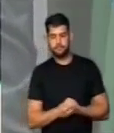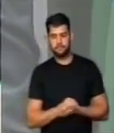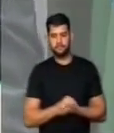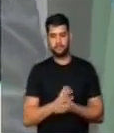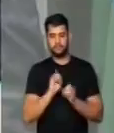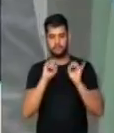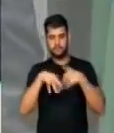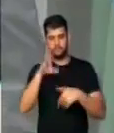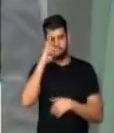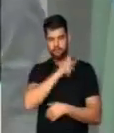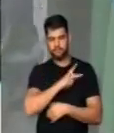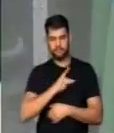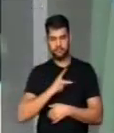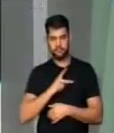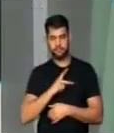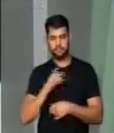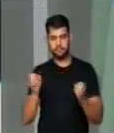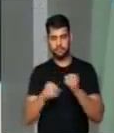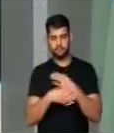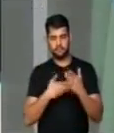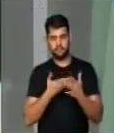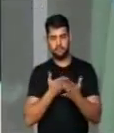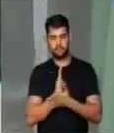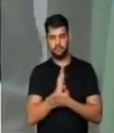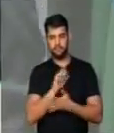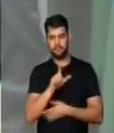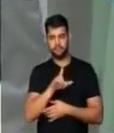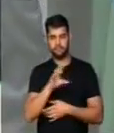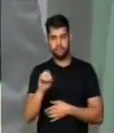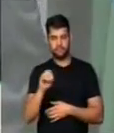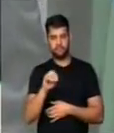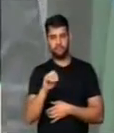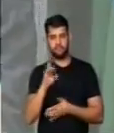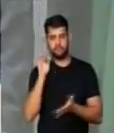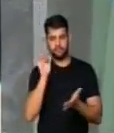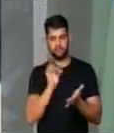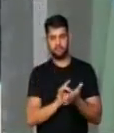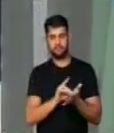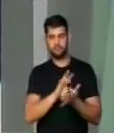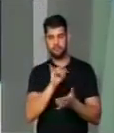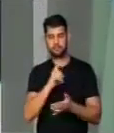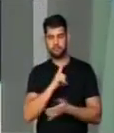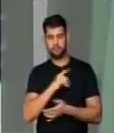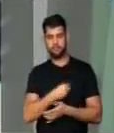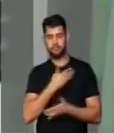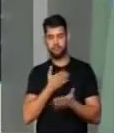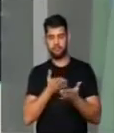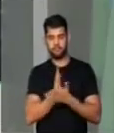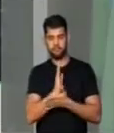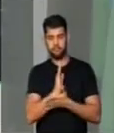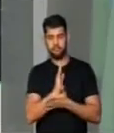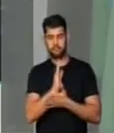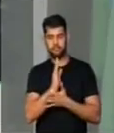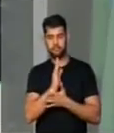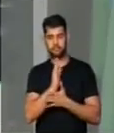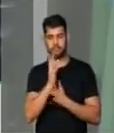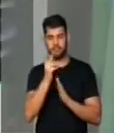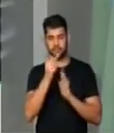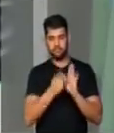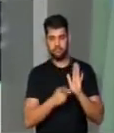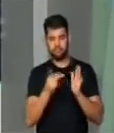Só para encerrar, senhor presidente, vamos aqui aprovar a LDO na certeza de que estamos aqui aprovando uma peça